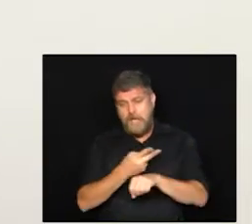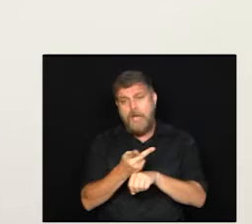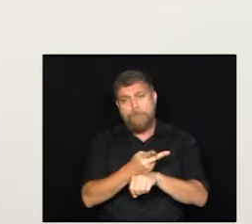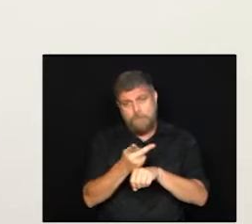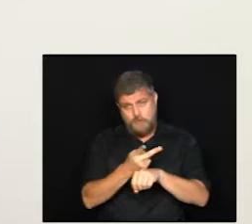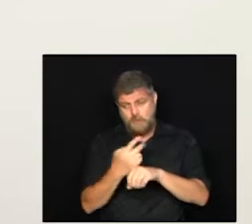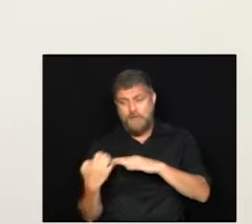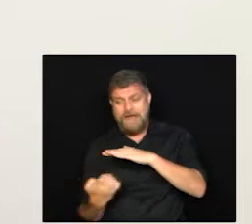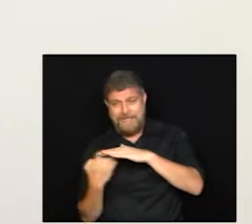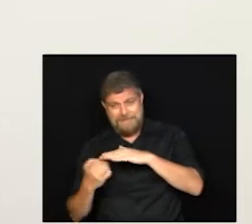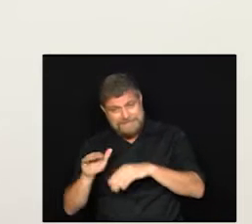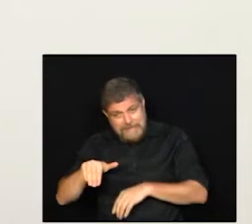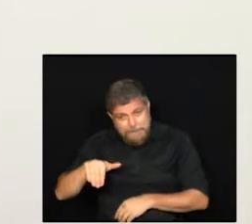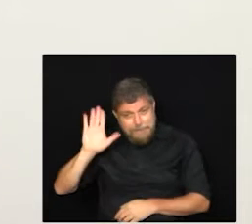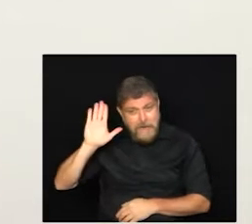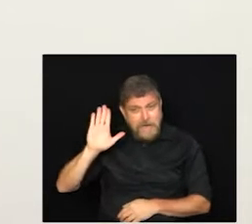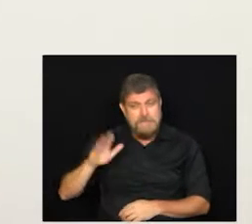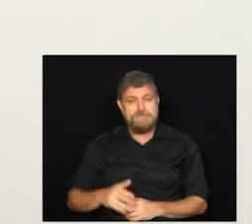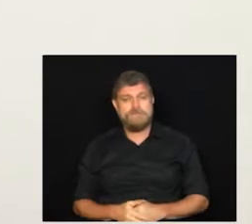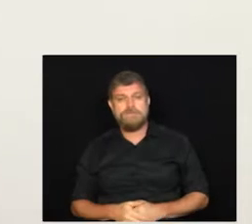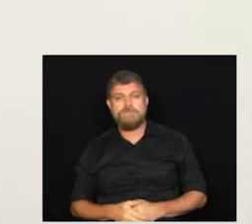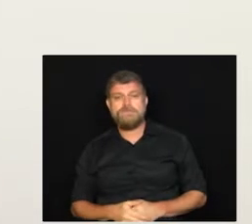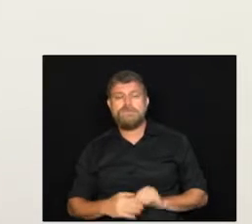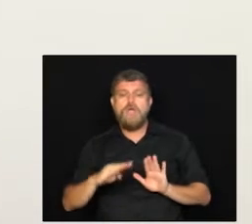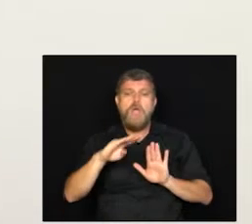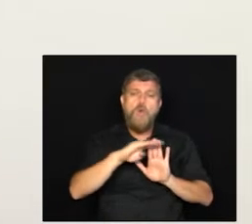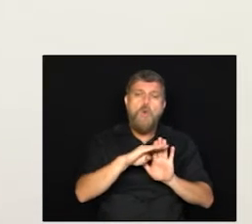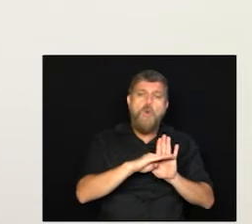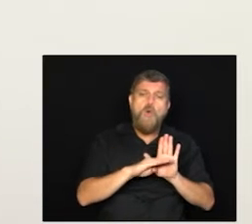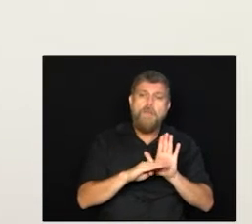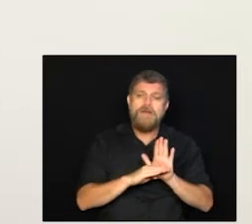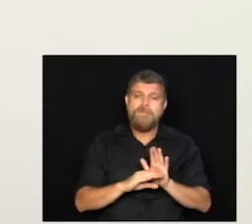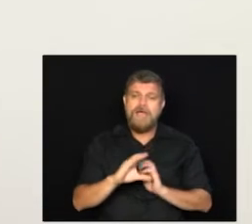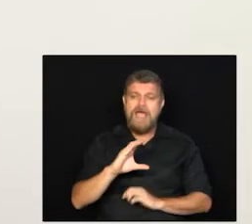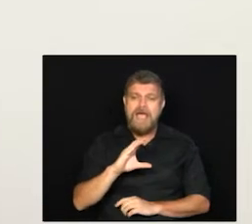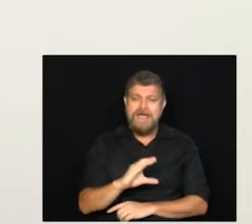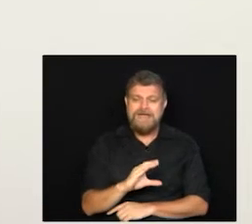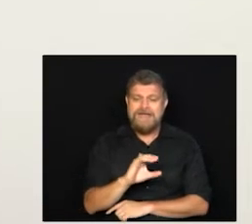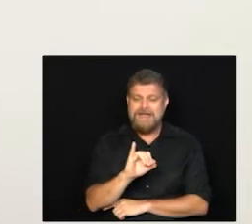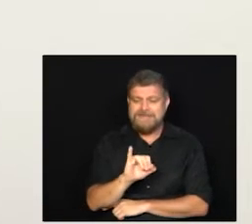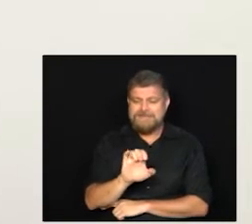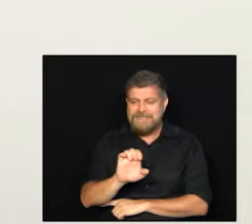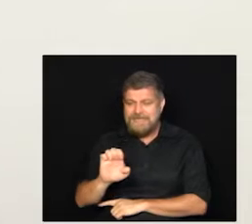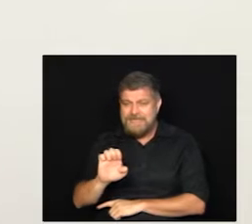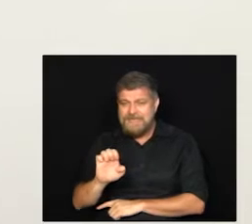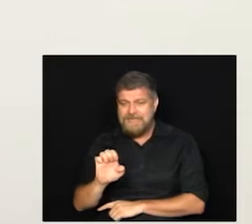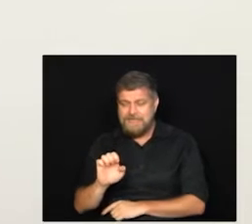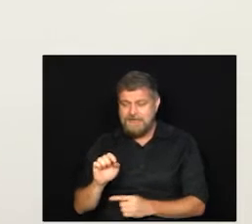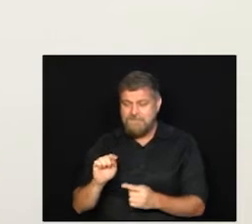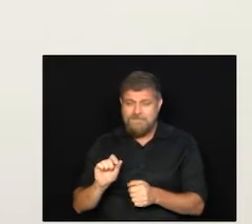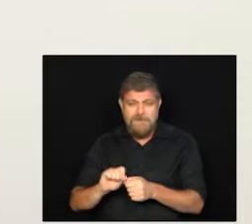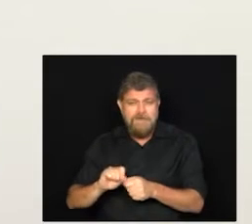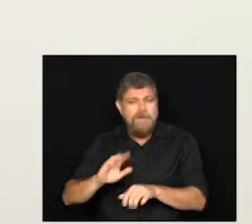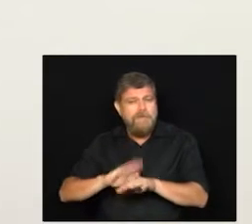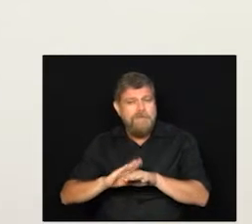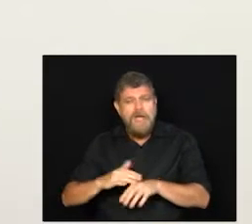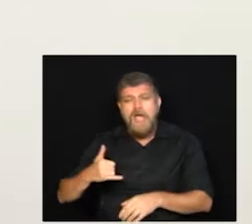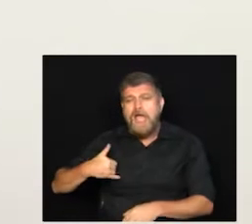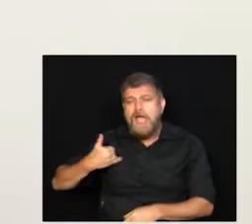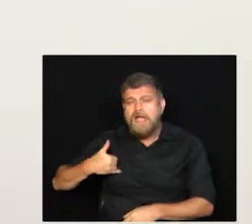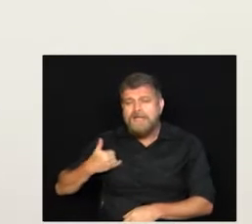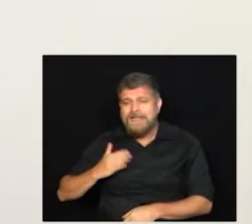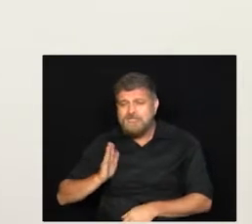das empresas. Quais programas atualmente o CIE oferece para ajudar esses jovens? A partir de que idade é